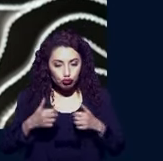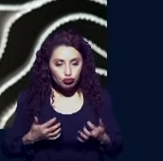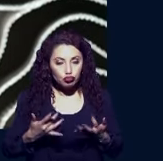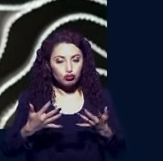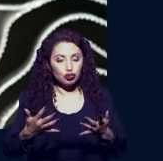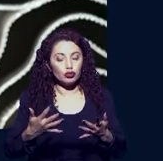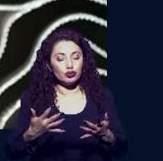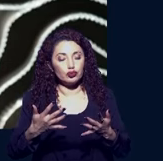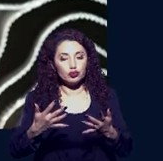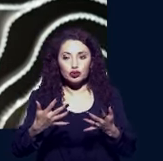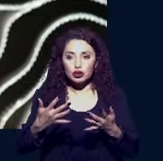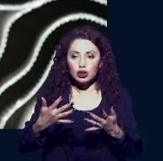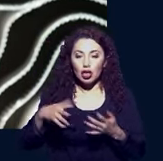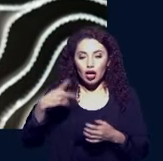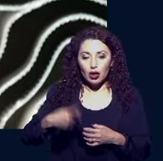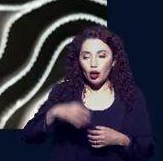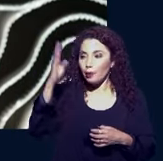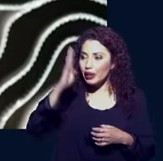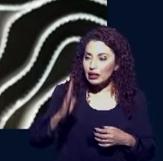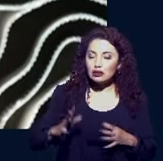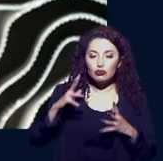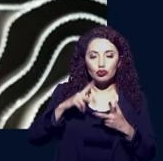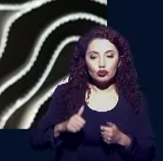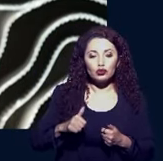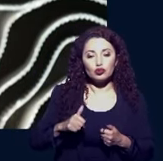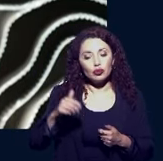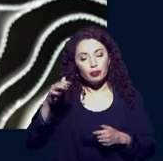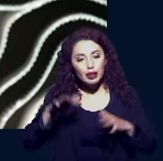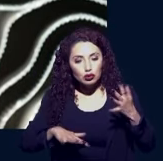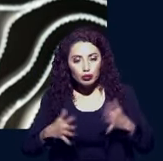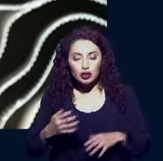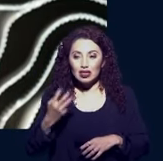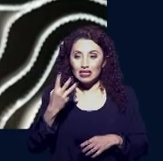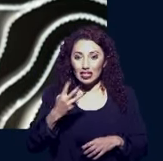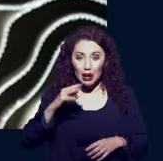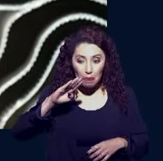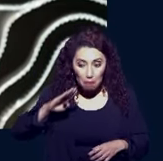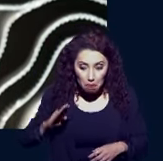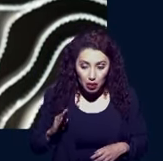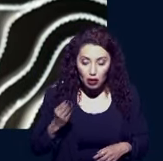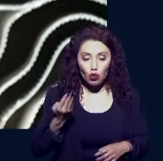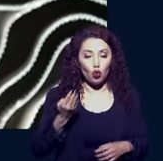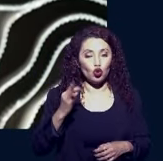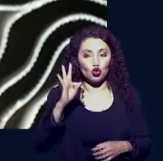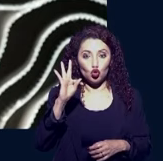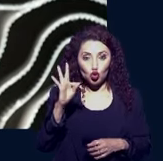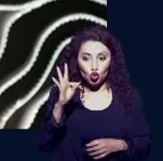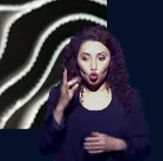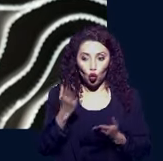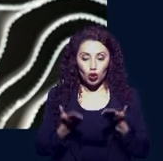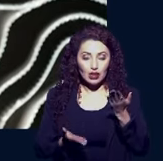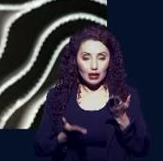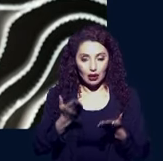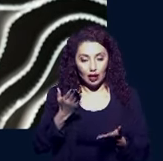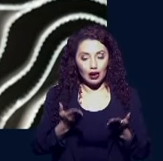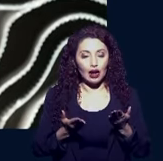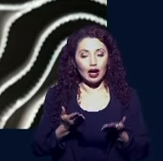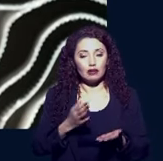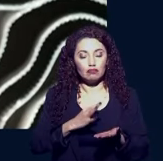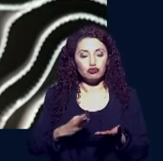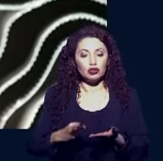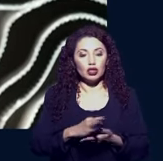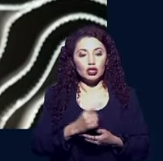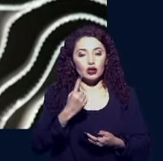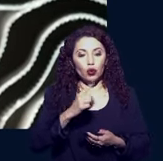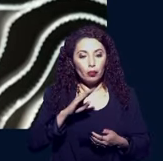Brasil no Brasil não no mundo a gente tá falando de aproximadamente 3 bilhões de toneladas de Grã cerais sendo produzidas no mundo em 1 bilhão de